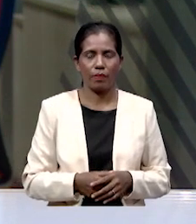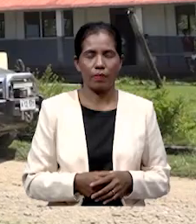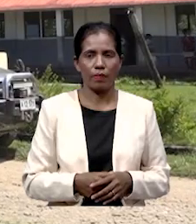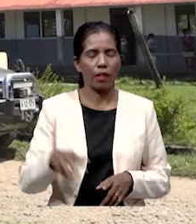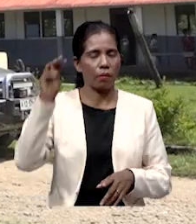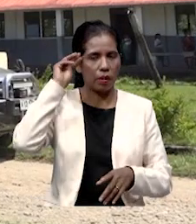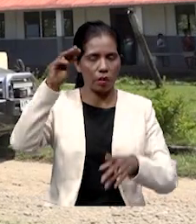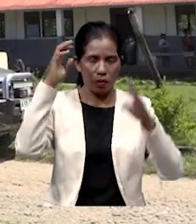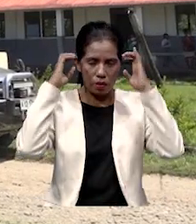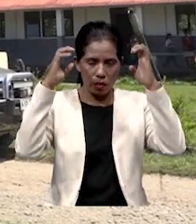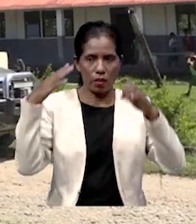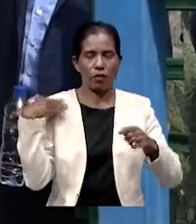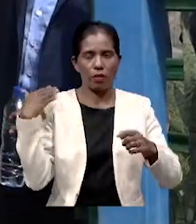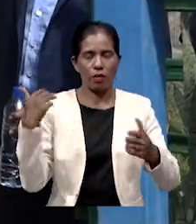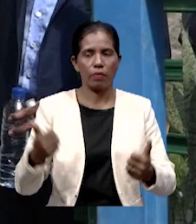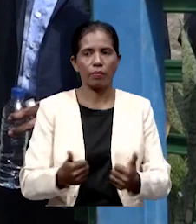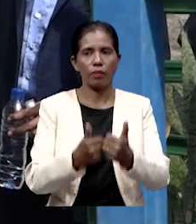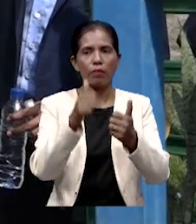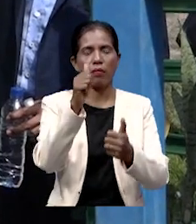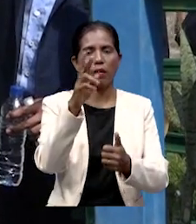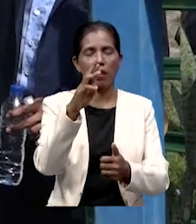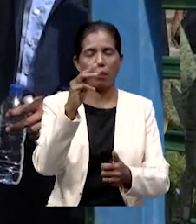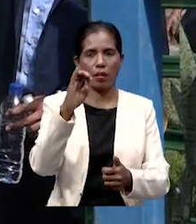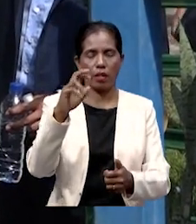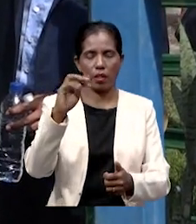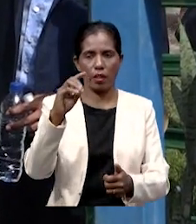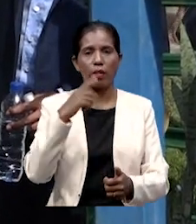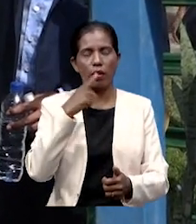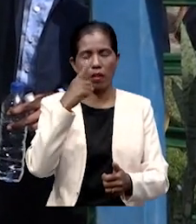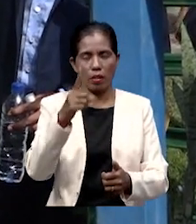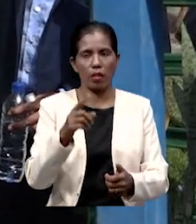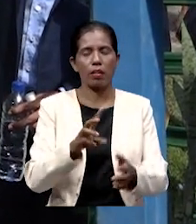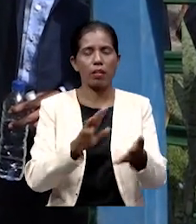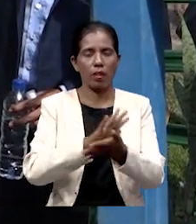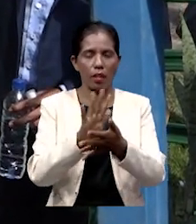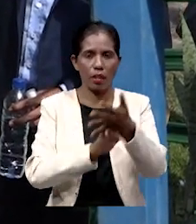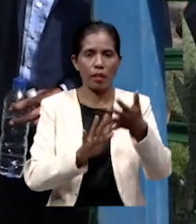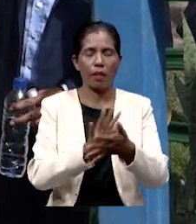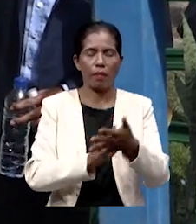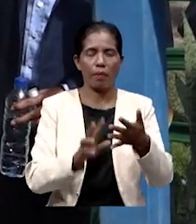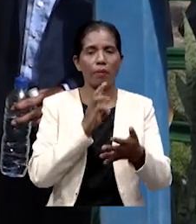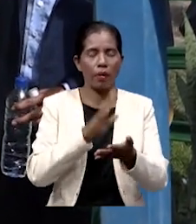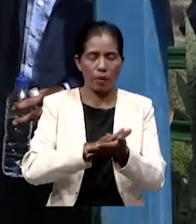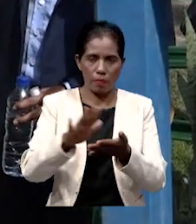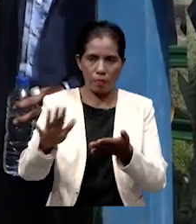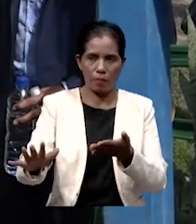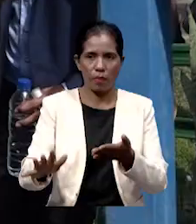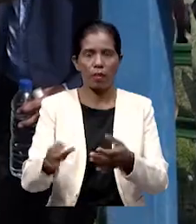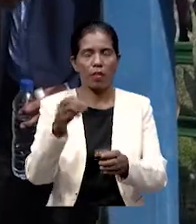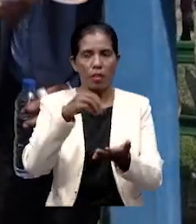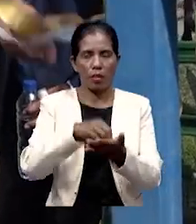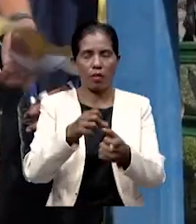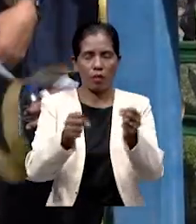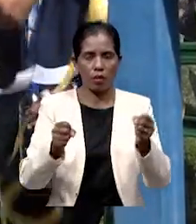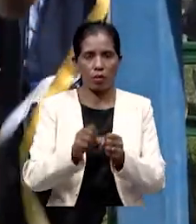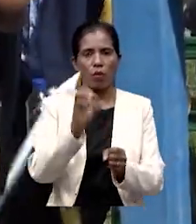Ministro da Educação, Juventude no Desporto, Armindo Maia, inaugura BEMOS, a Escola Básica Central Mundo Perdido, que localiza em Suku Osu